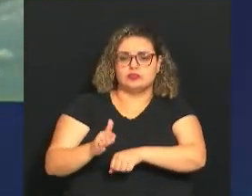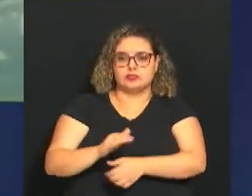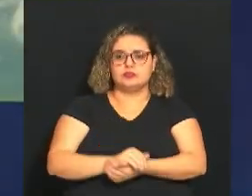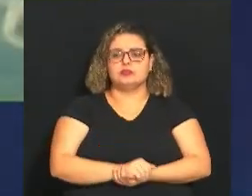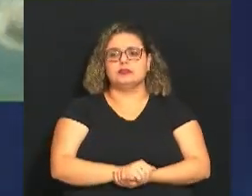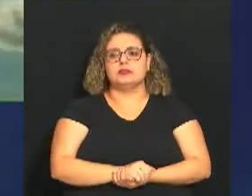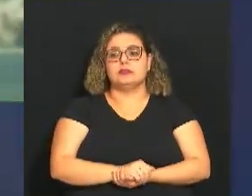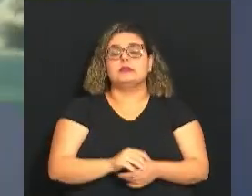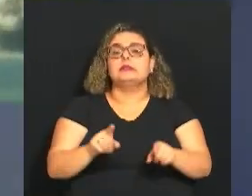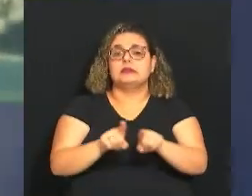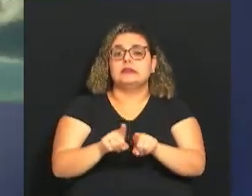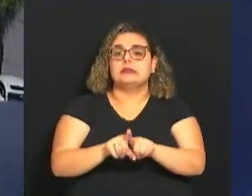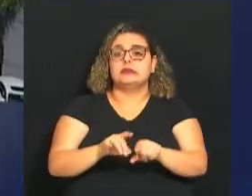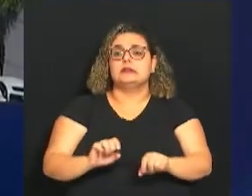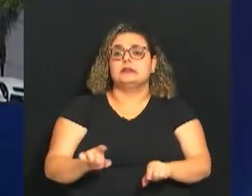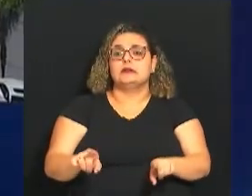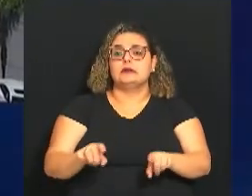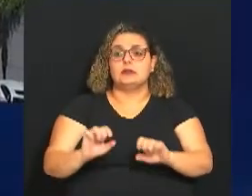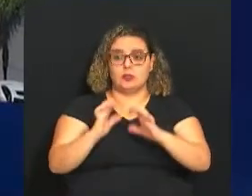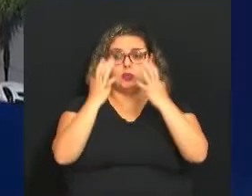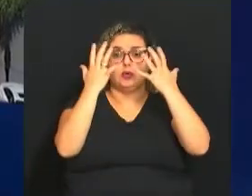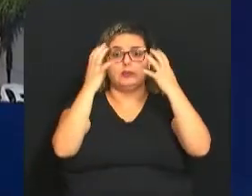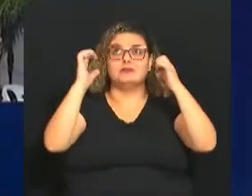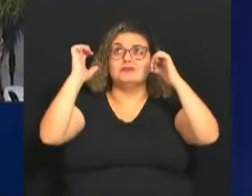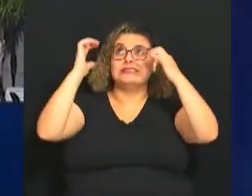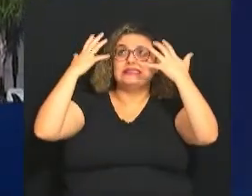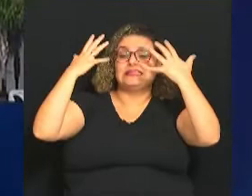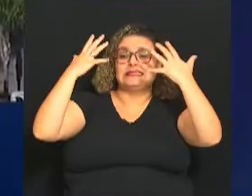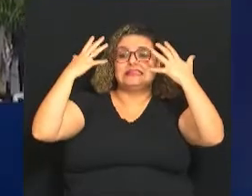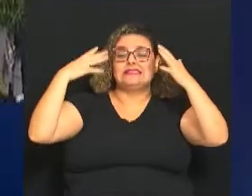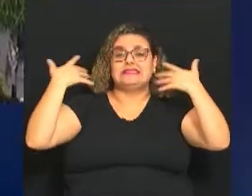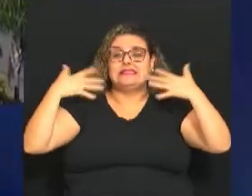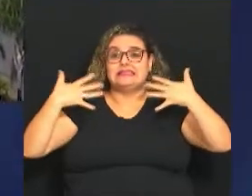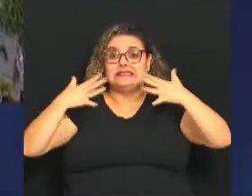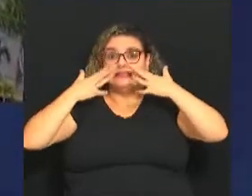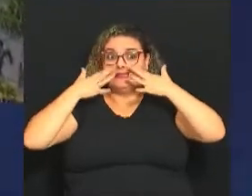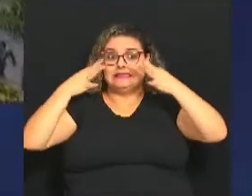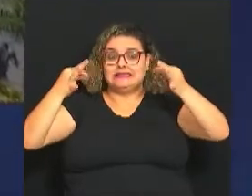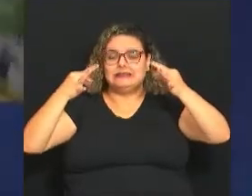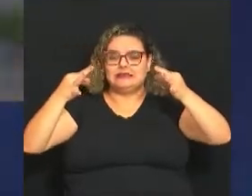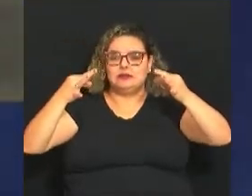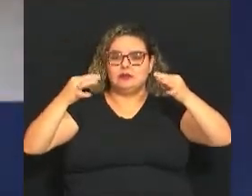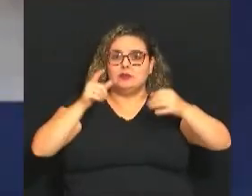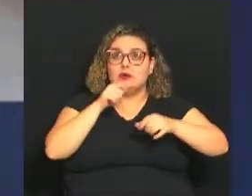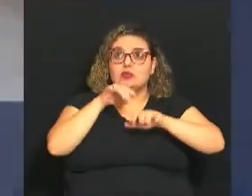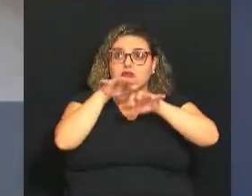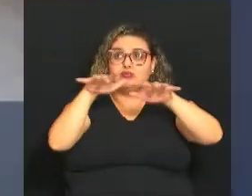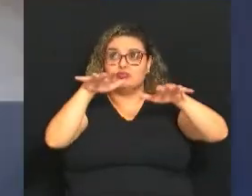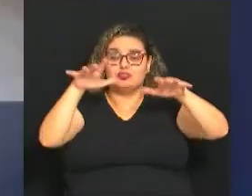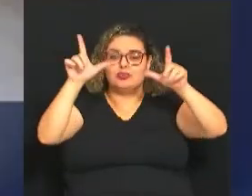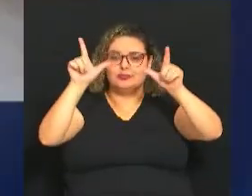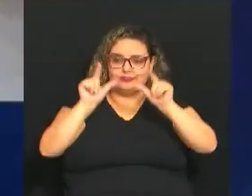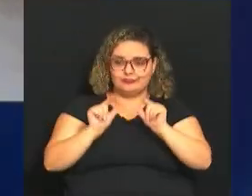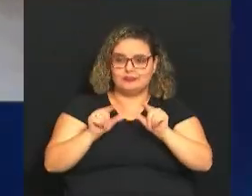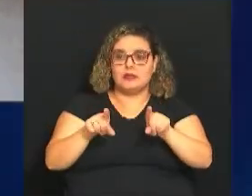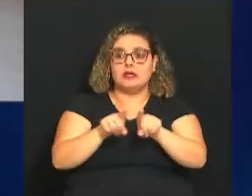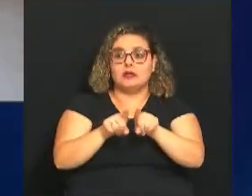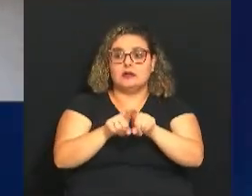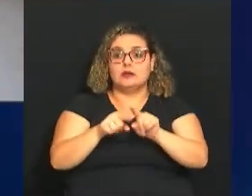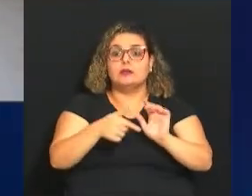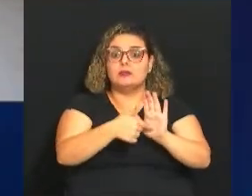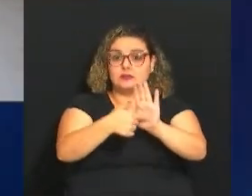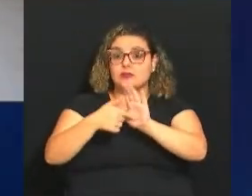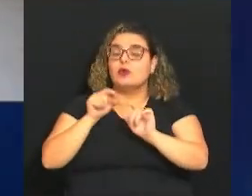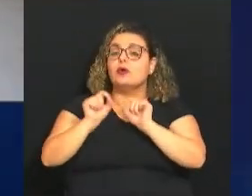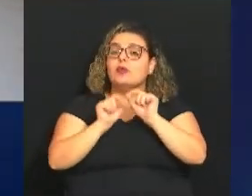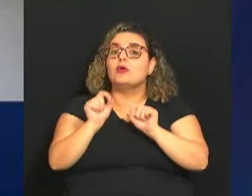ainda as informações do tempo. Campinas está em estado de alerta devido à baixa umidade. E também vamos mostrar o que faz